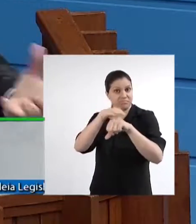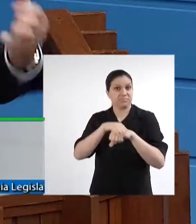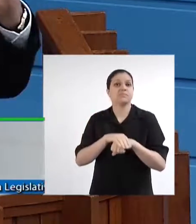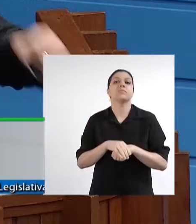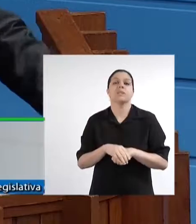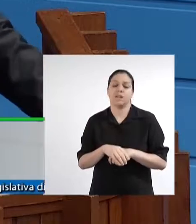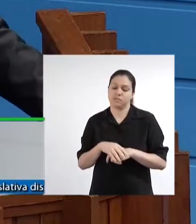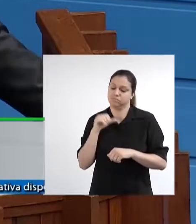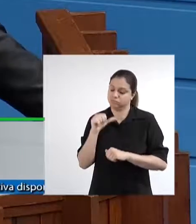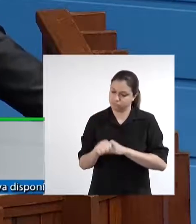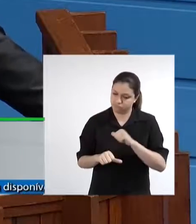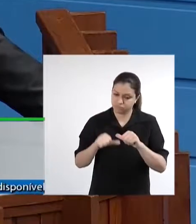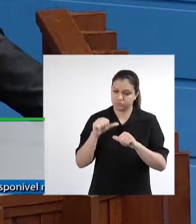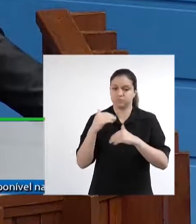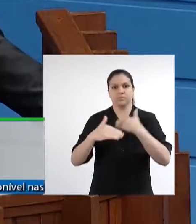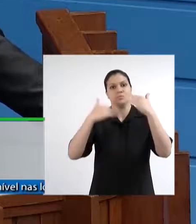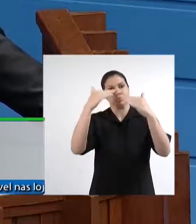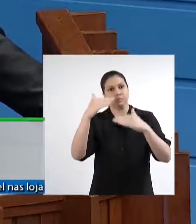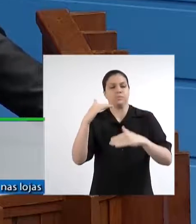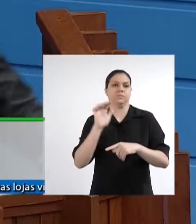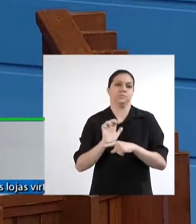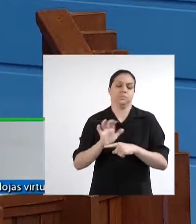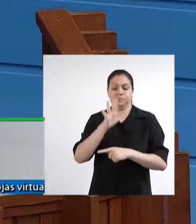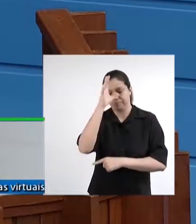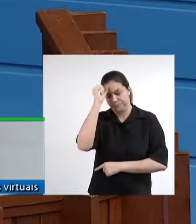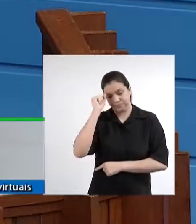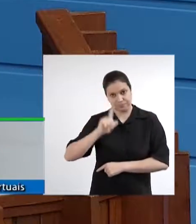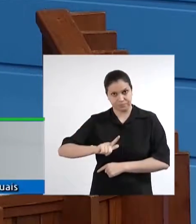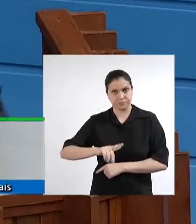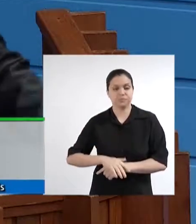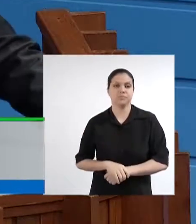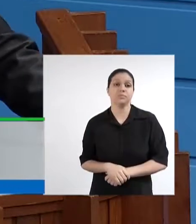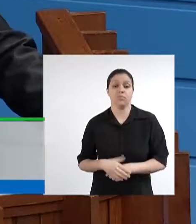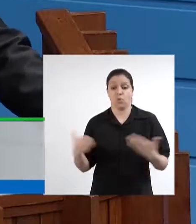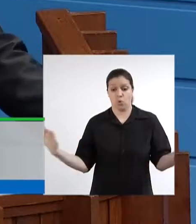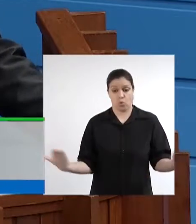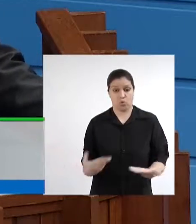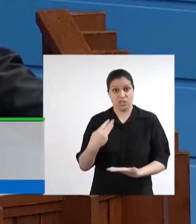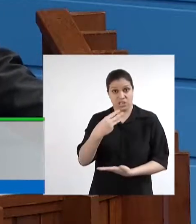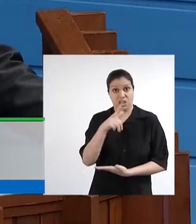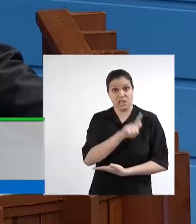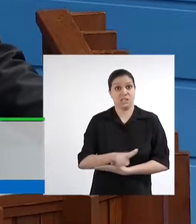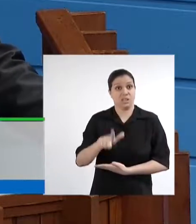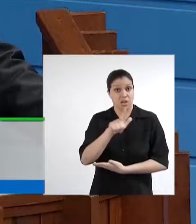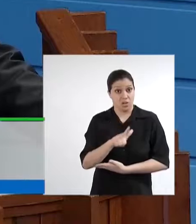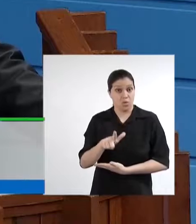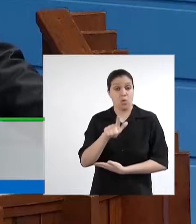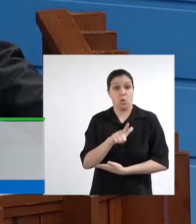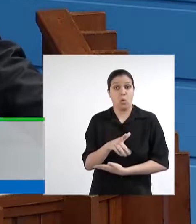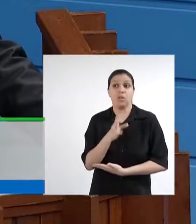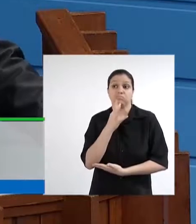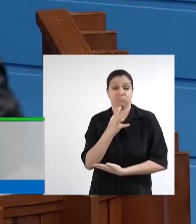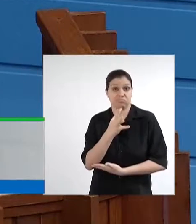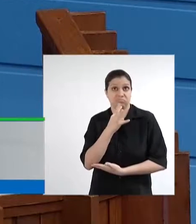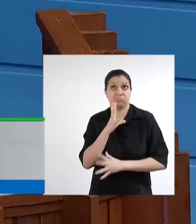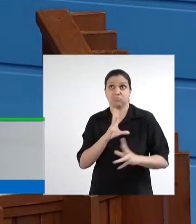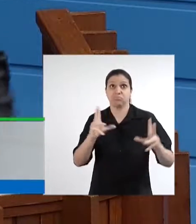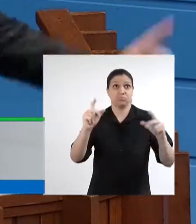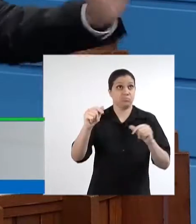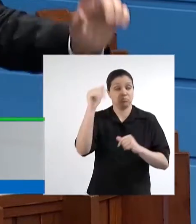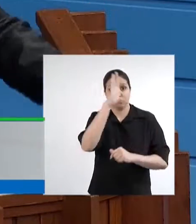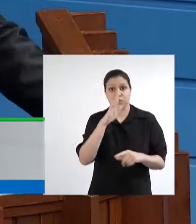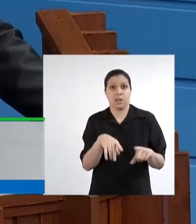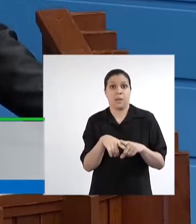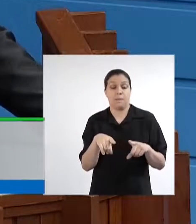gera riqueza para o Mato Grosso do Sul. Hoje, Três Lagoas é conhecida nacionalmente e mundialmente como